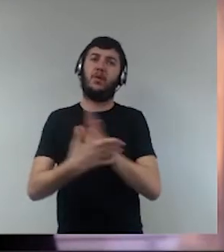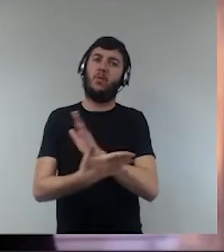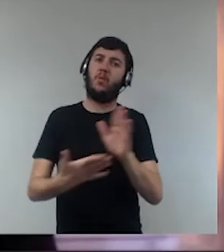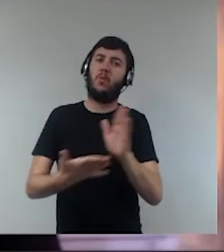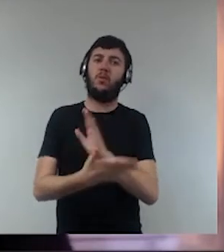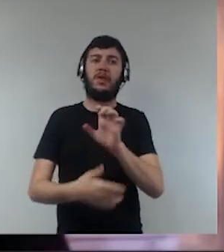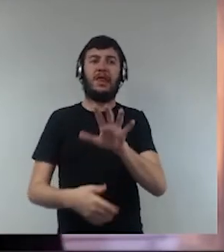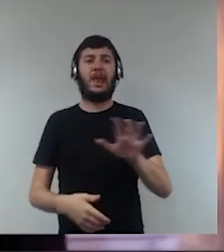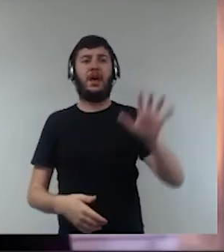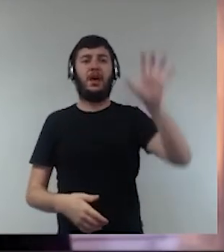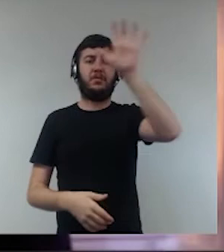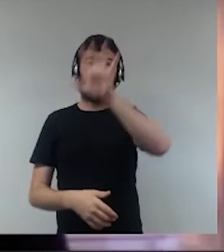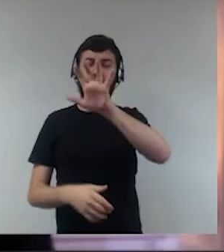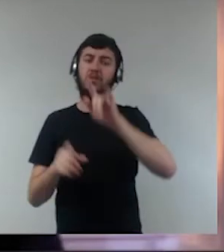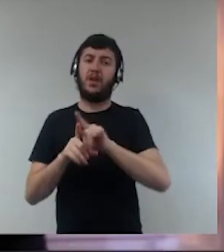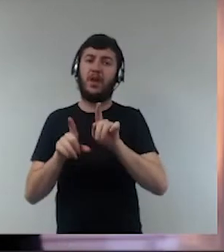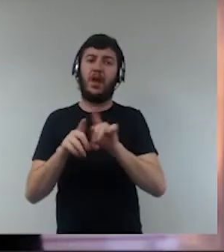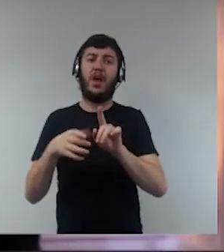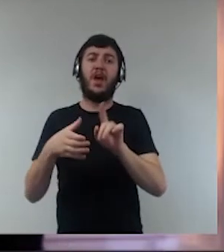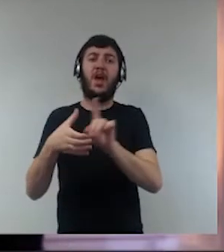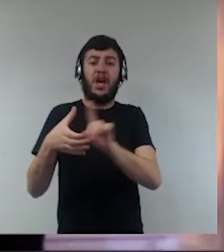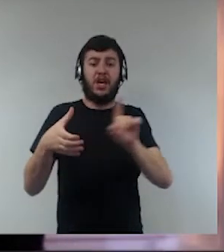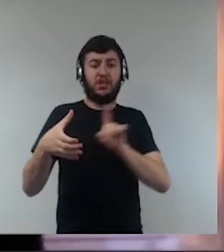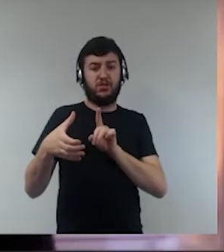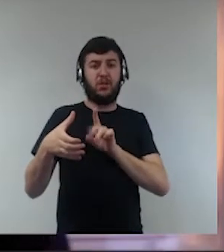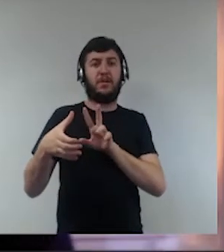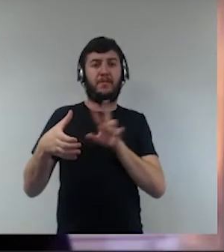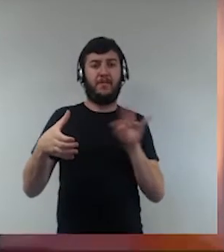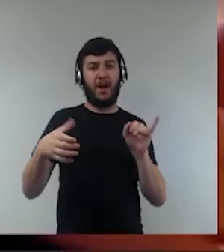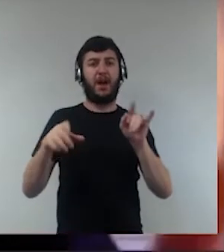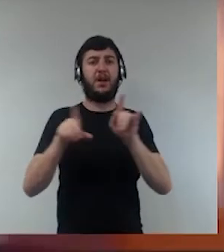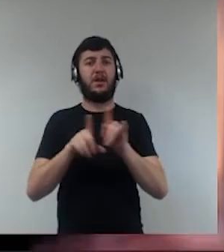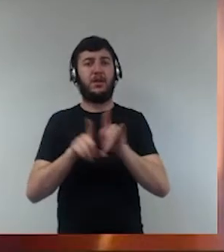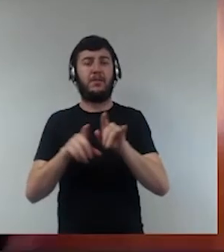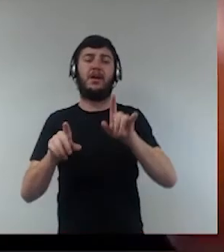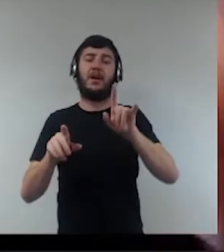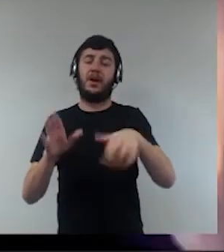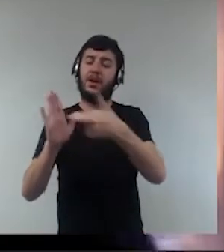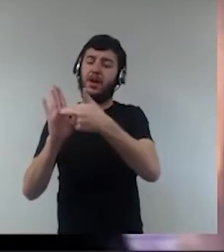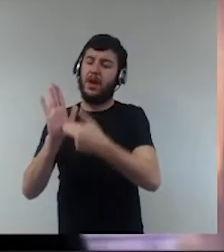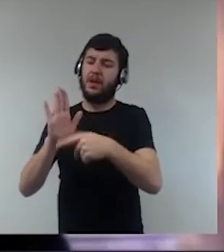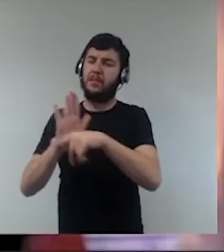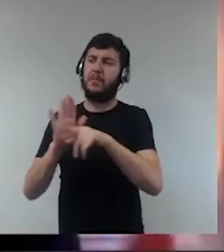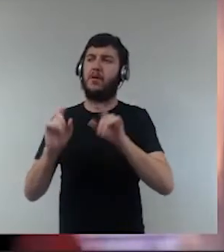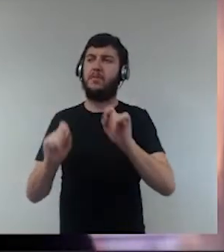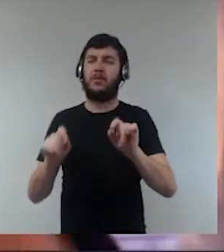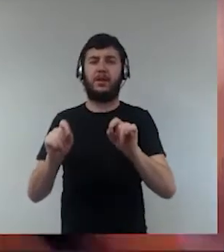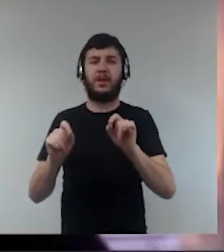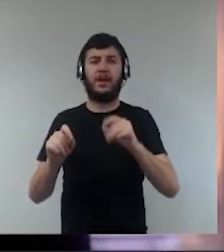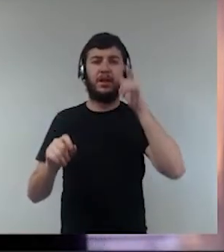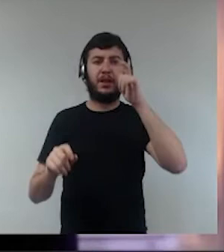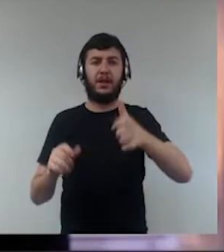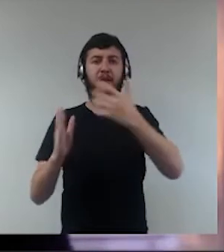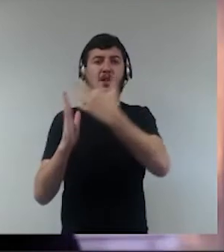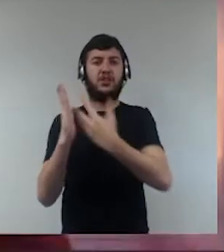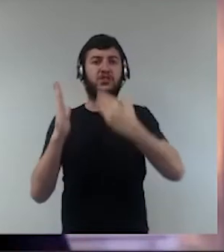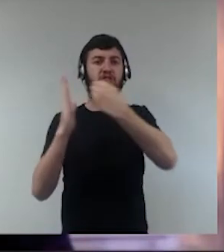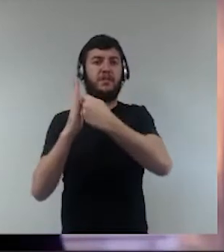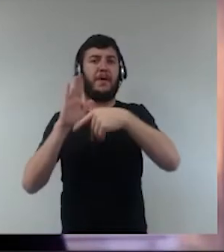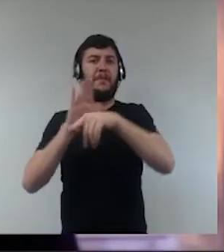vamos voltar ao normal, e essa norma é uma norma interessante para a advocacia, o advogado intimar o advogado da outra parte e fazê-lo por